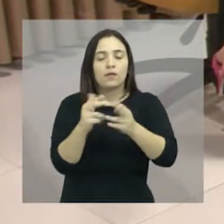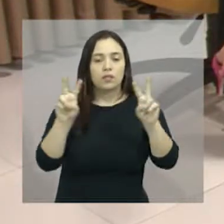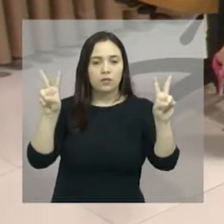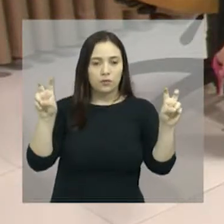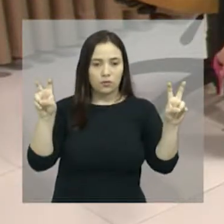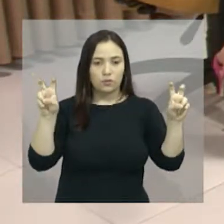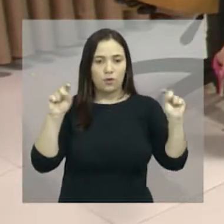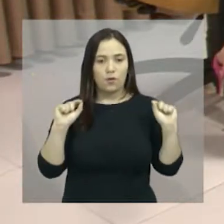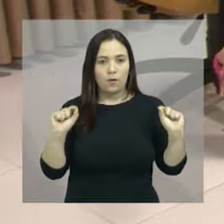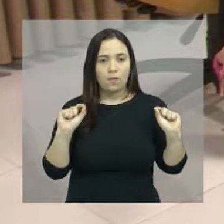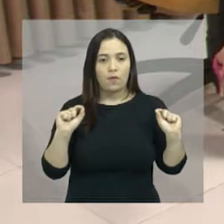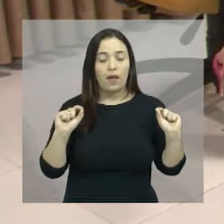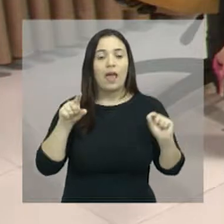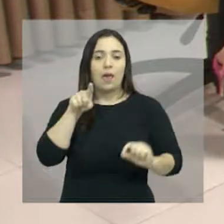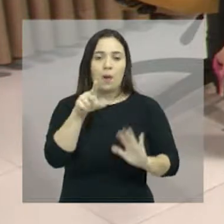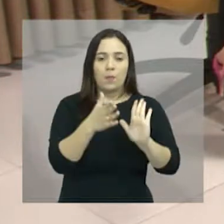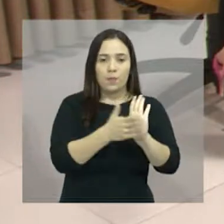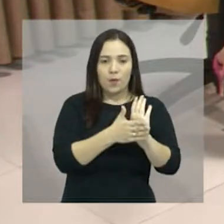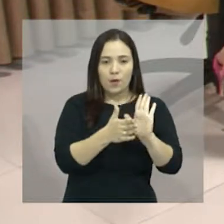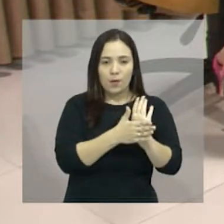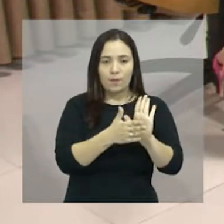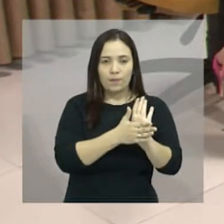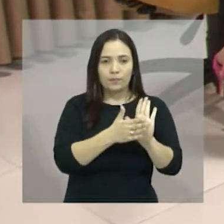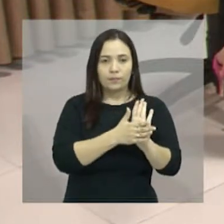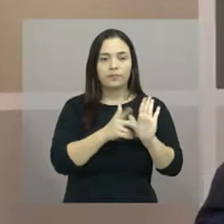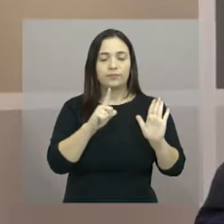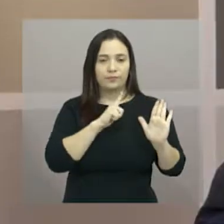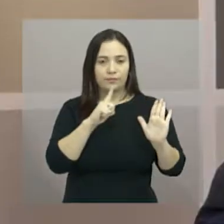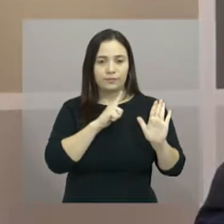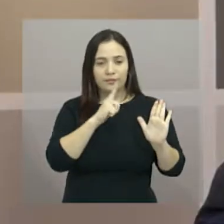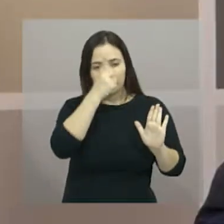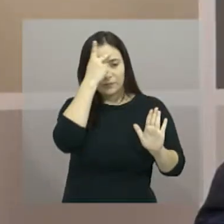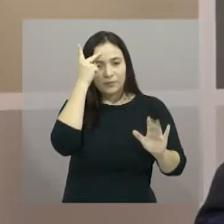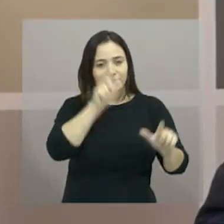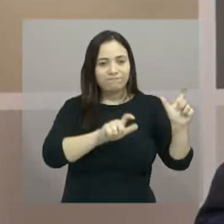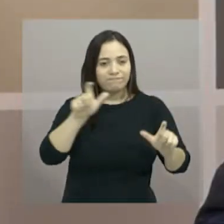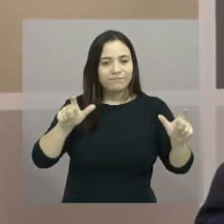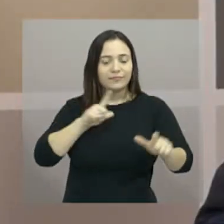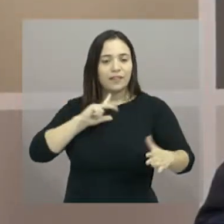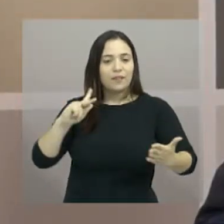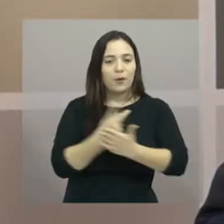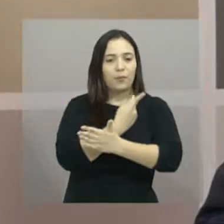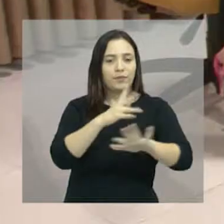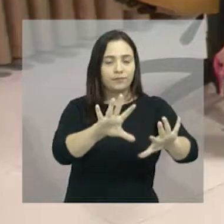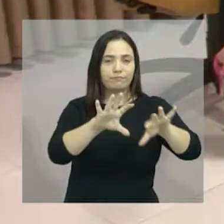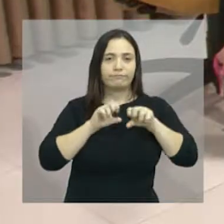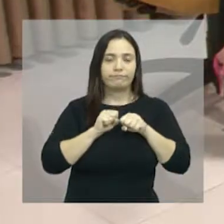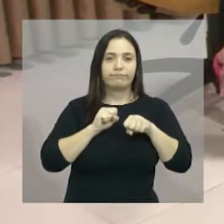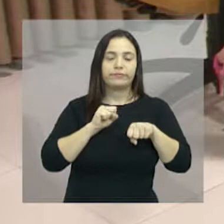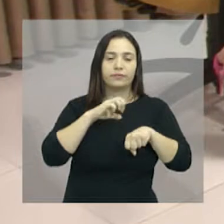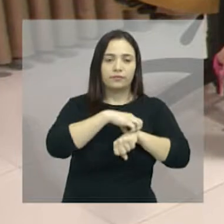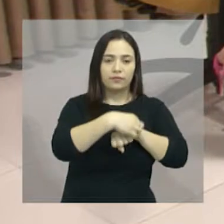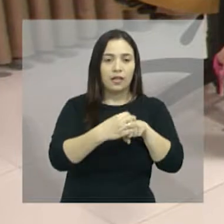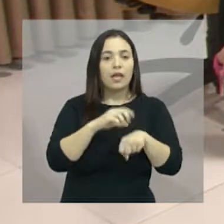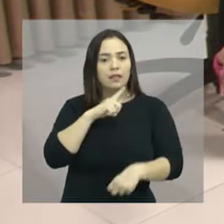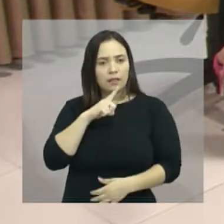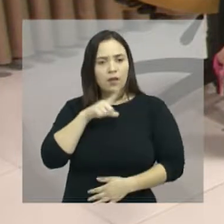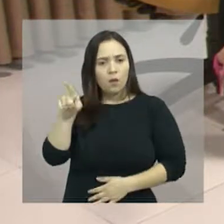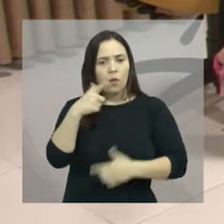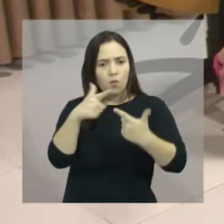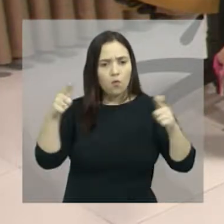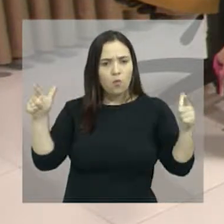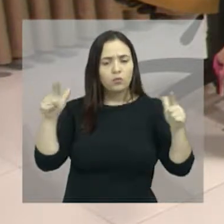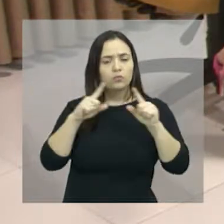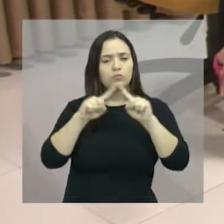porque além dessa proposta, para o atendimento aos pacientes que tiveram a febre chikungunya, o senhor também tem outros projetos que tramitam